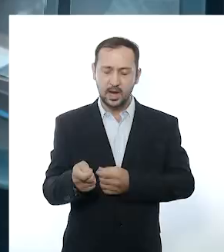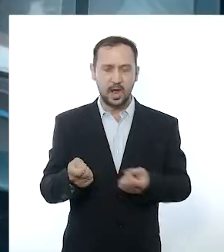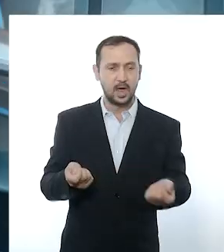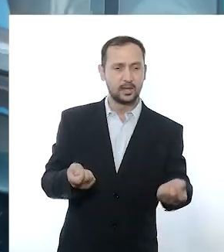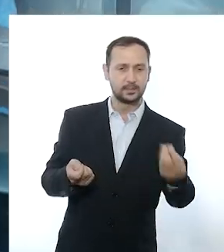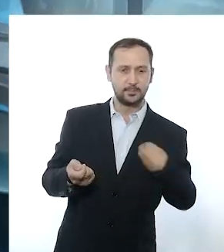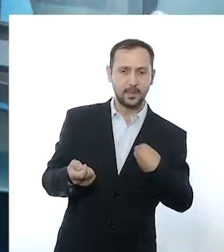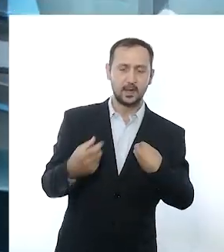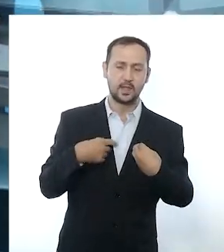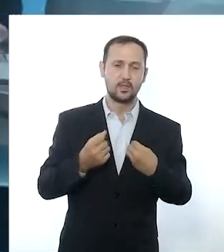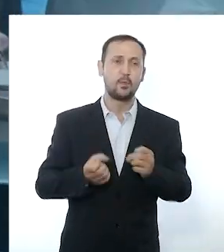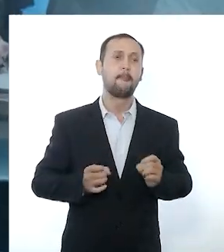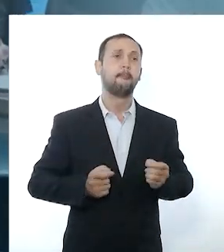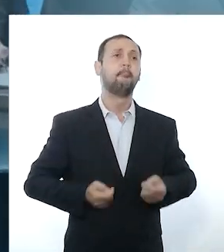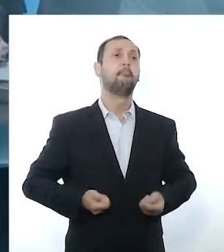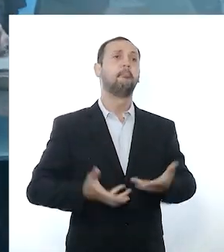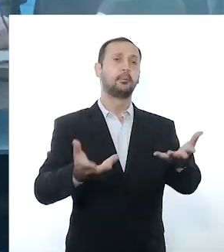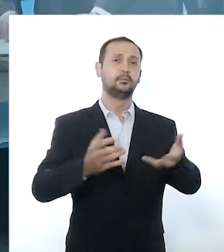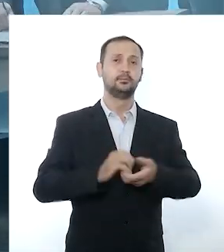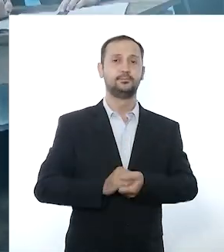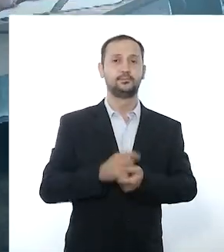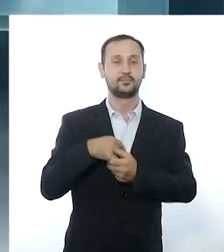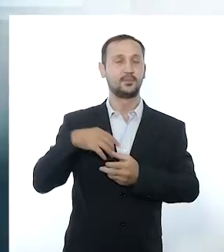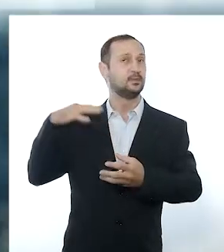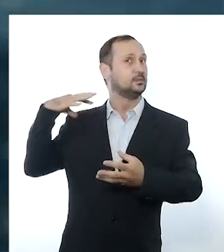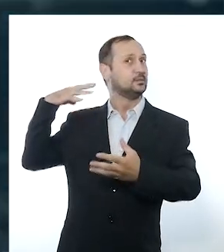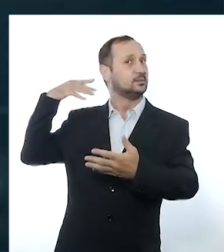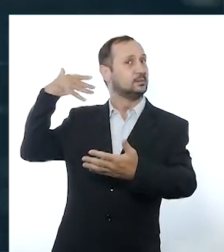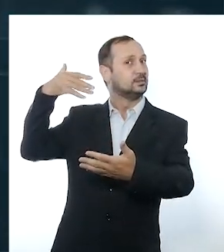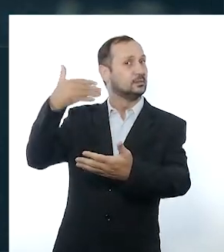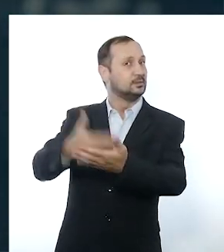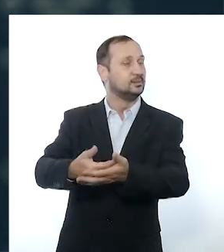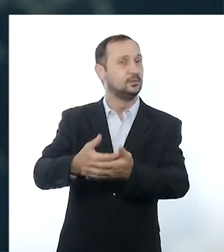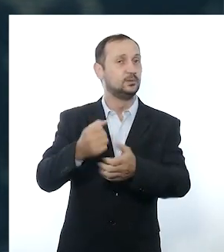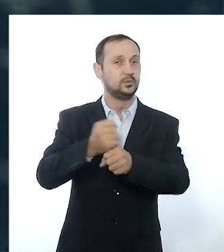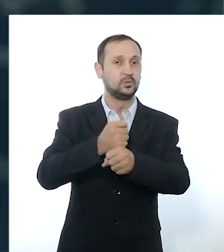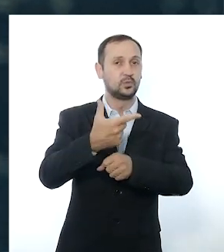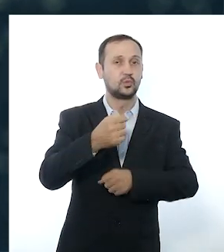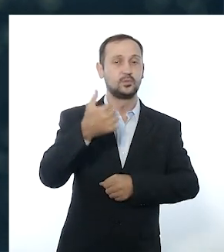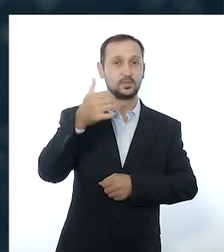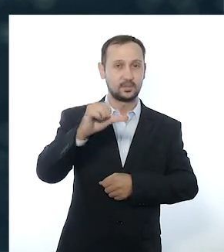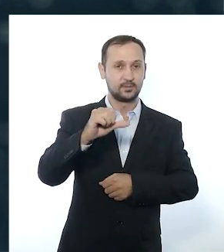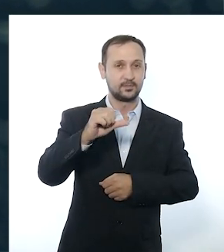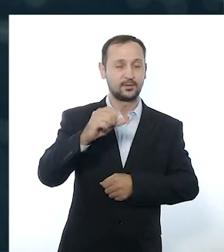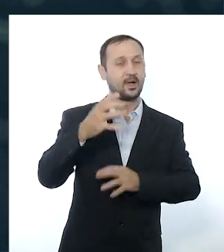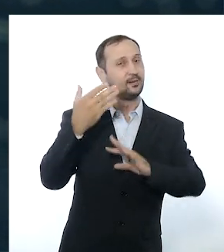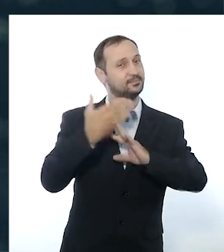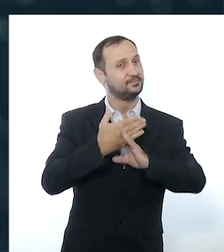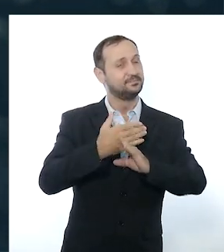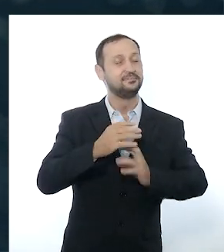ganha. A retrospectiva 2019 da Alemes volta já.